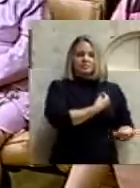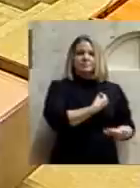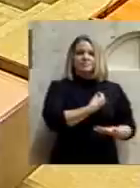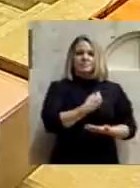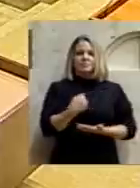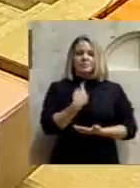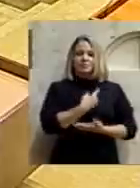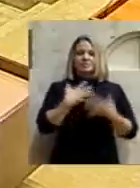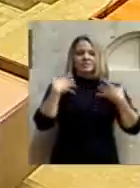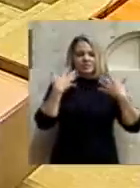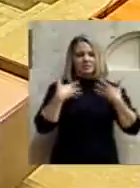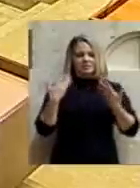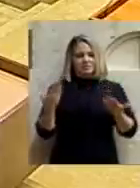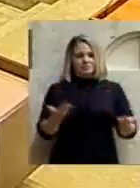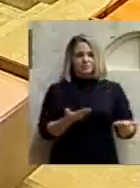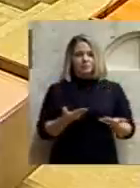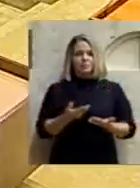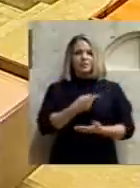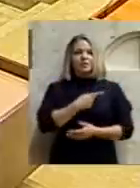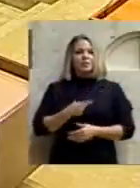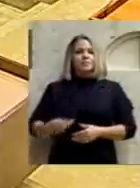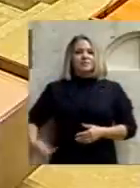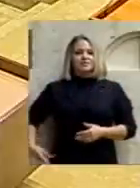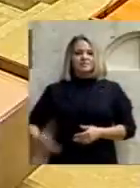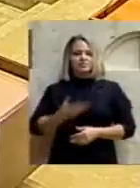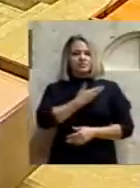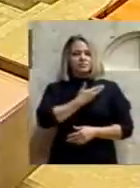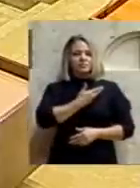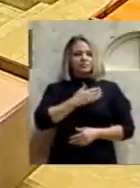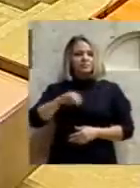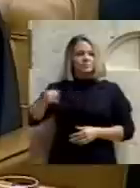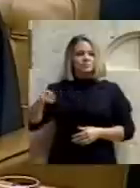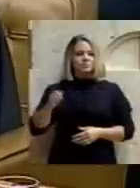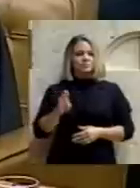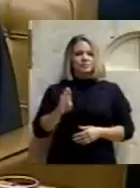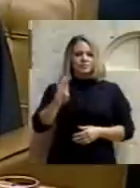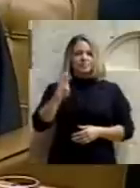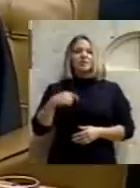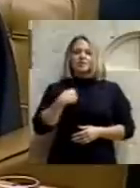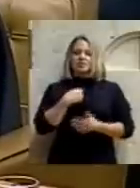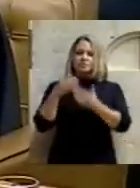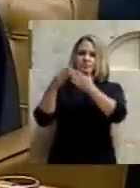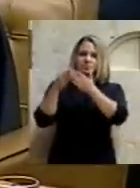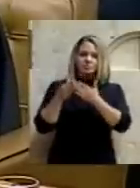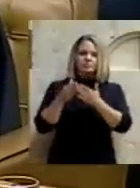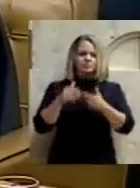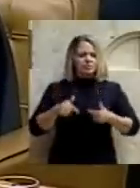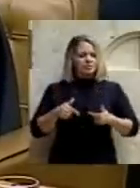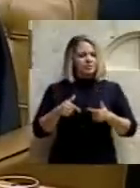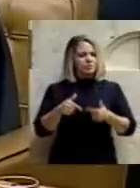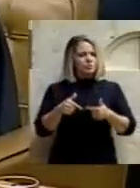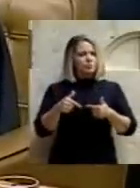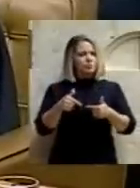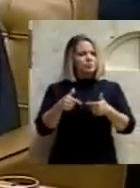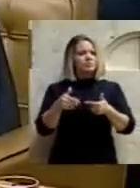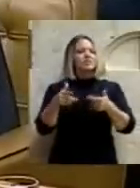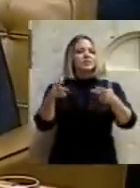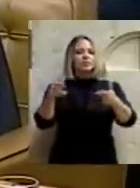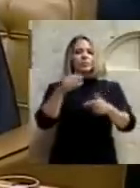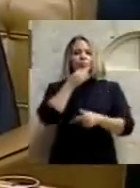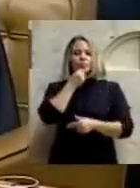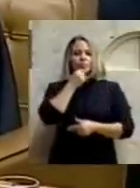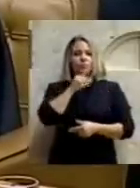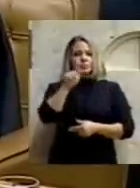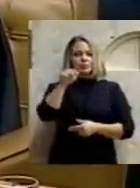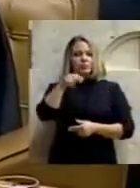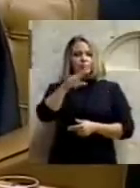gáudio prazer. Presidente e amigo Joaquim Barbosa, rogamos que lute como Gonçalves Dias uma luta